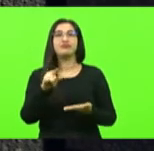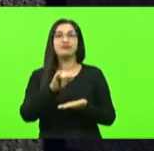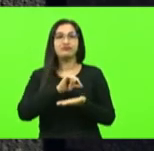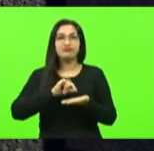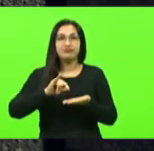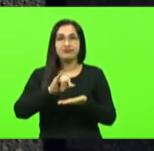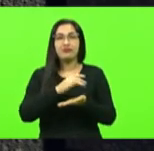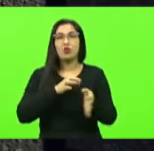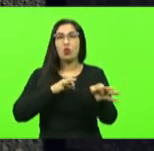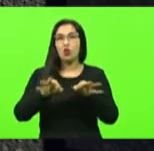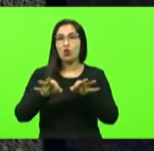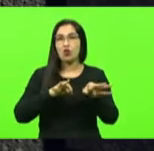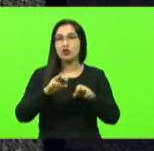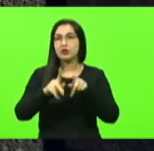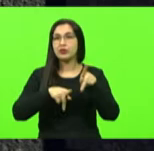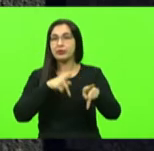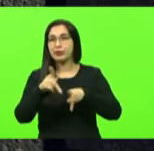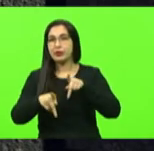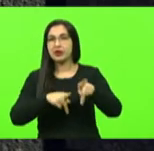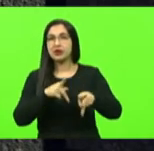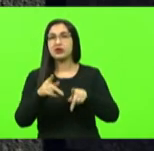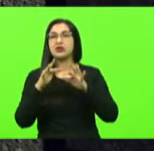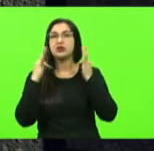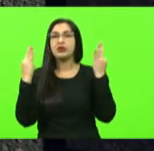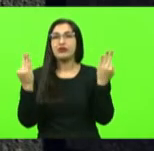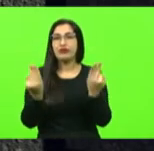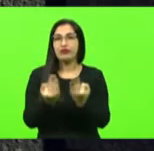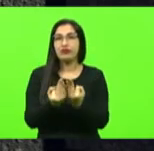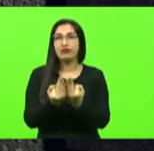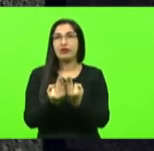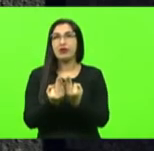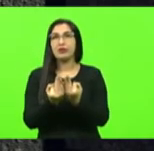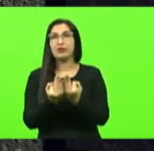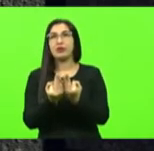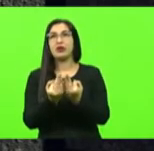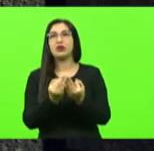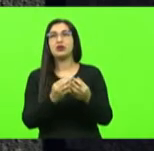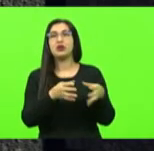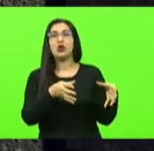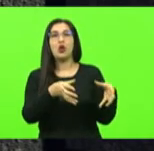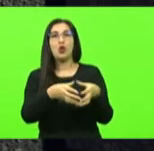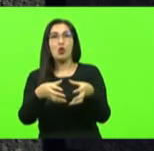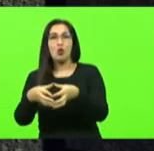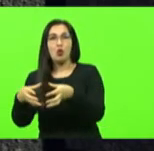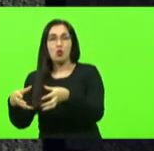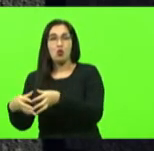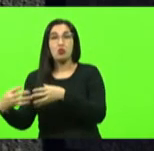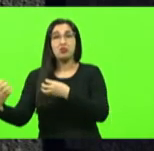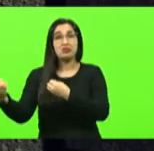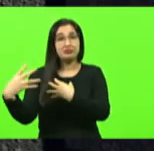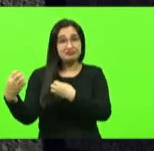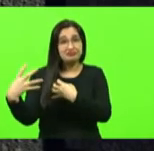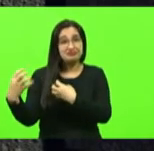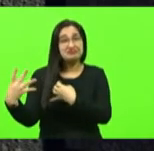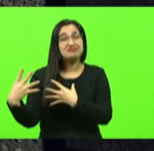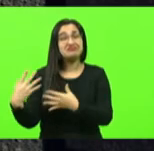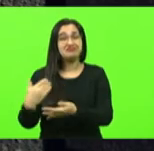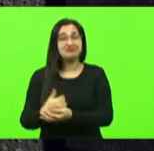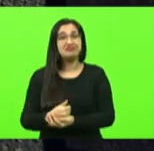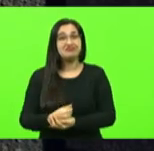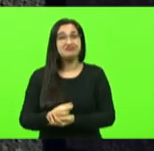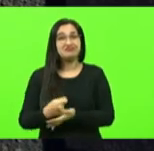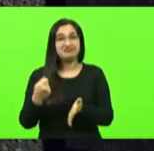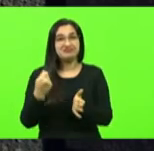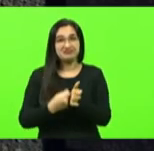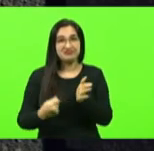povo, organizar as famílias, organizar as comunidades. Ele nos ensinou a organizar o povo para lutar